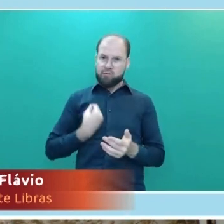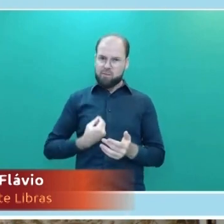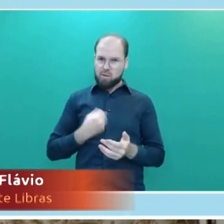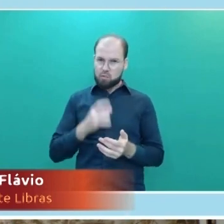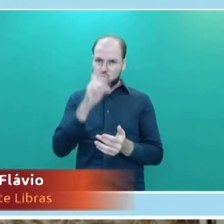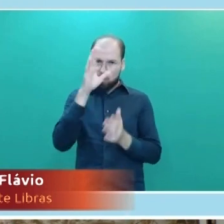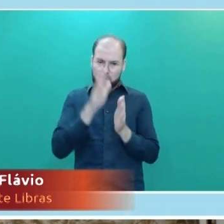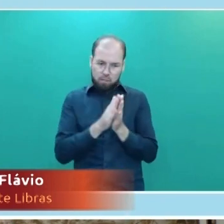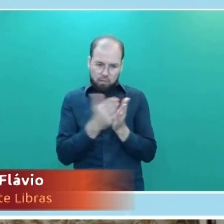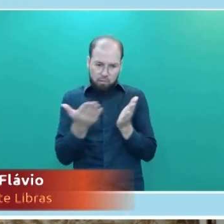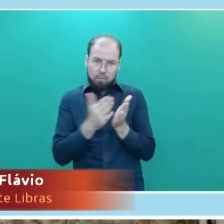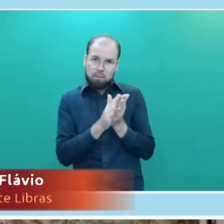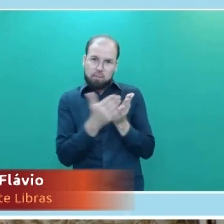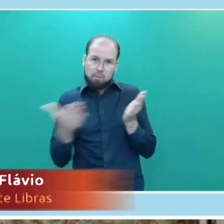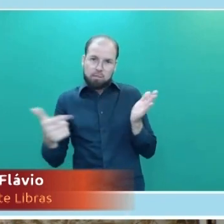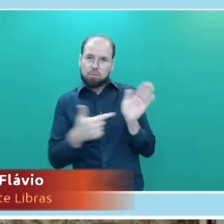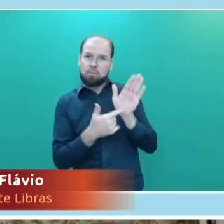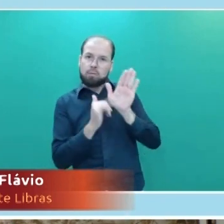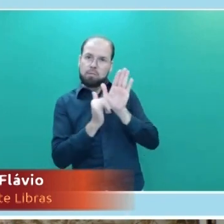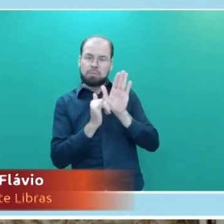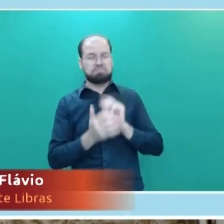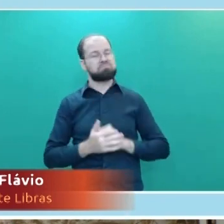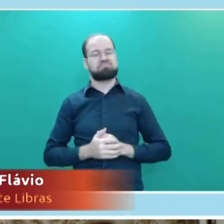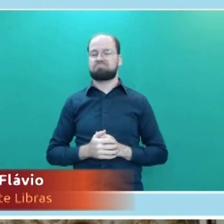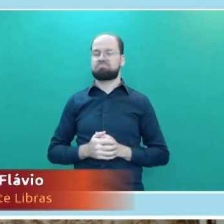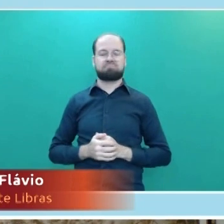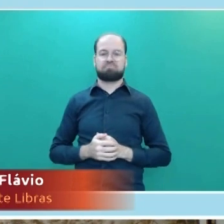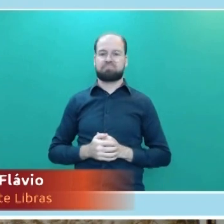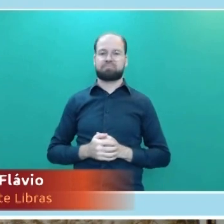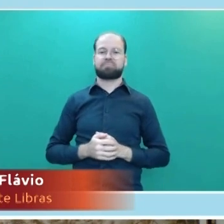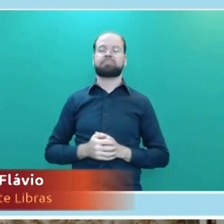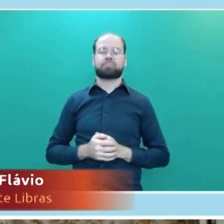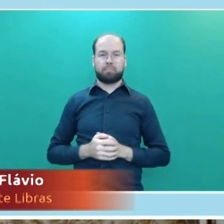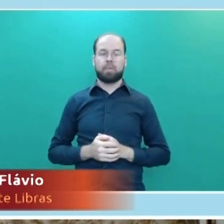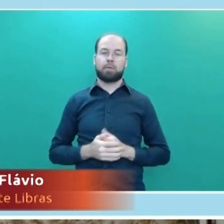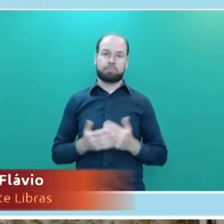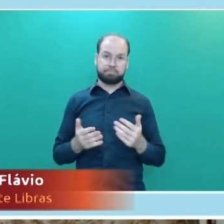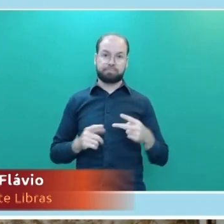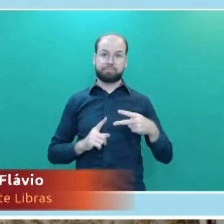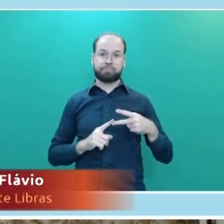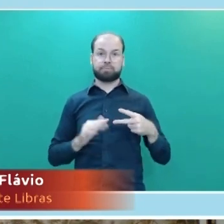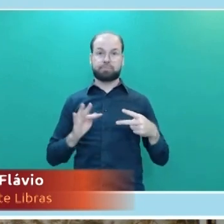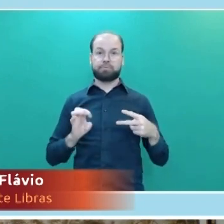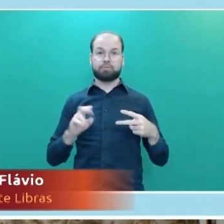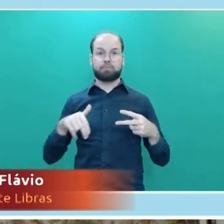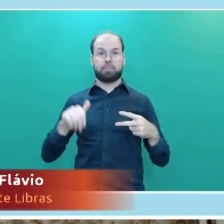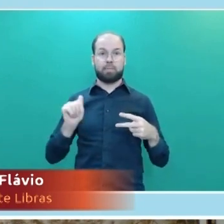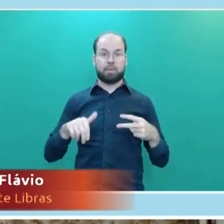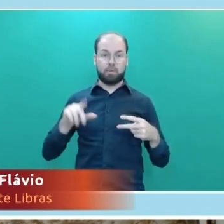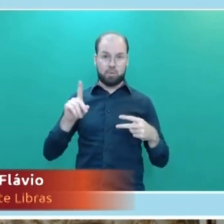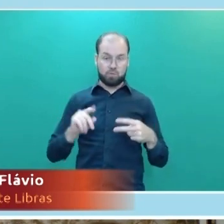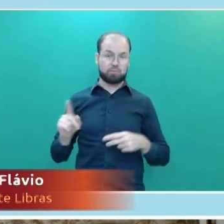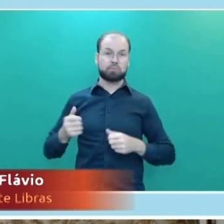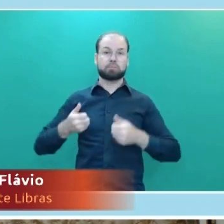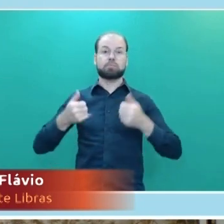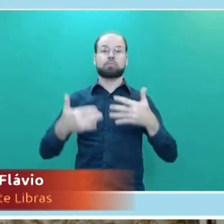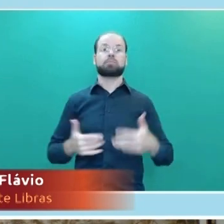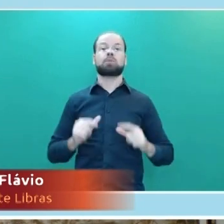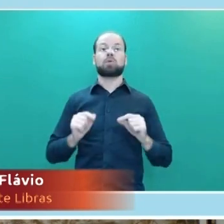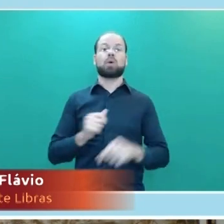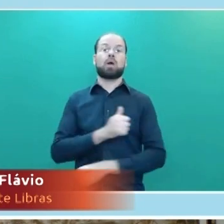Bom, professora Lueli, o Fernando citou essa questão de muitas vezes os alunos trazerem